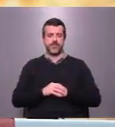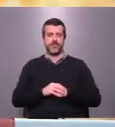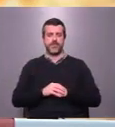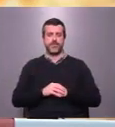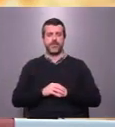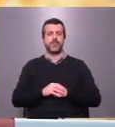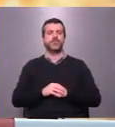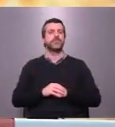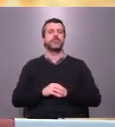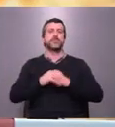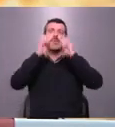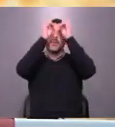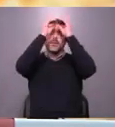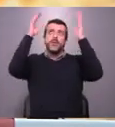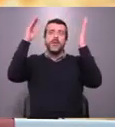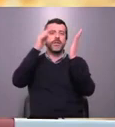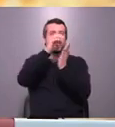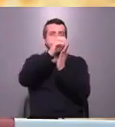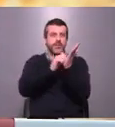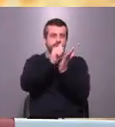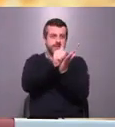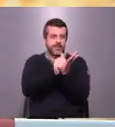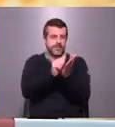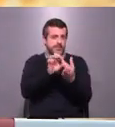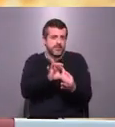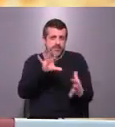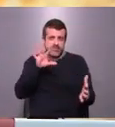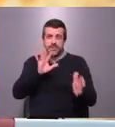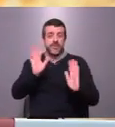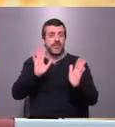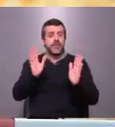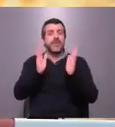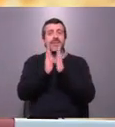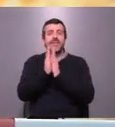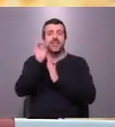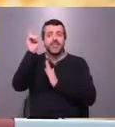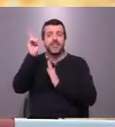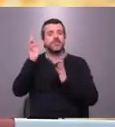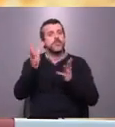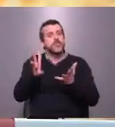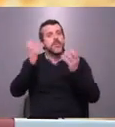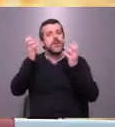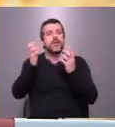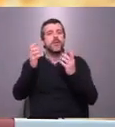Que não é uma imagem evangélica. Deus é, antes de mais, aquele que quer dar-nos algo, que se nos